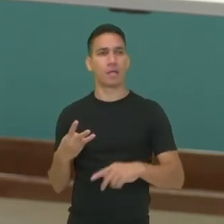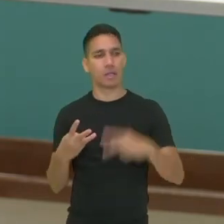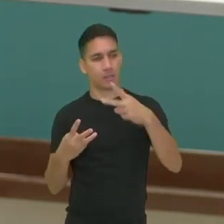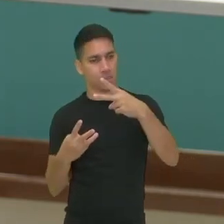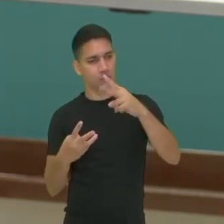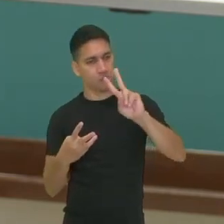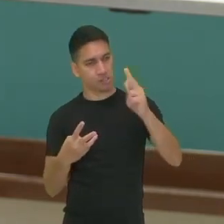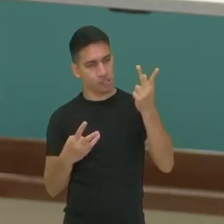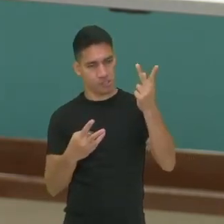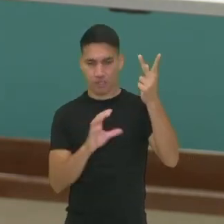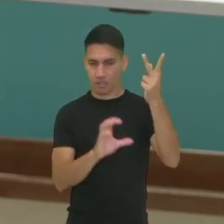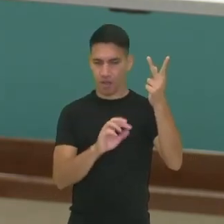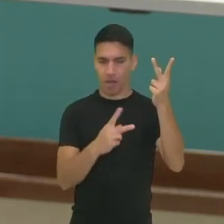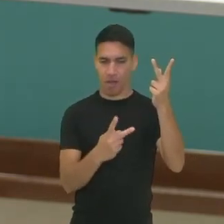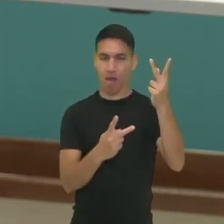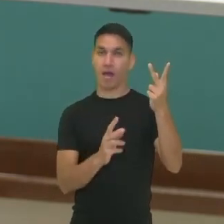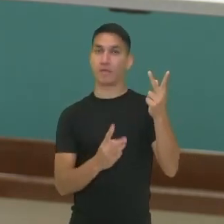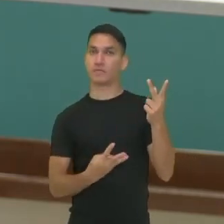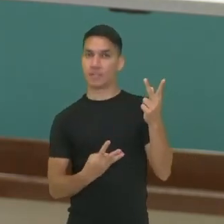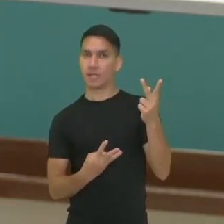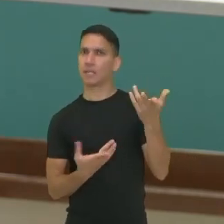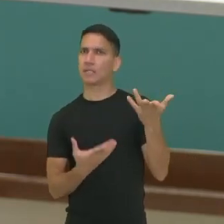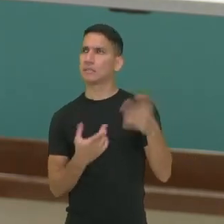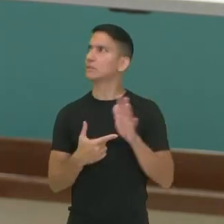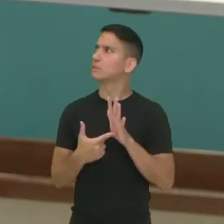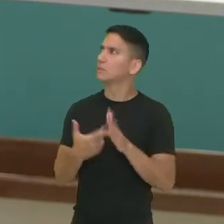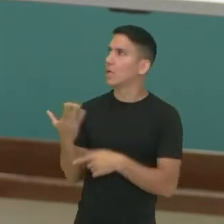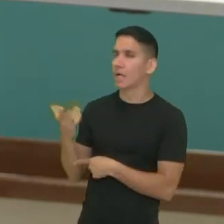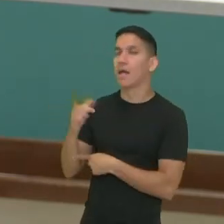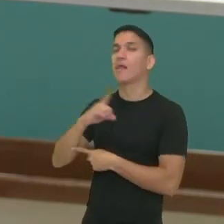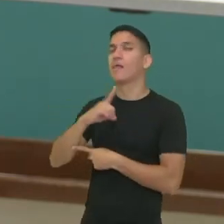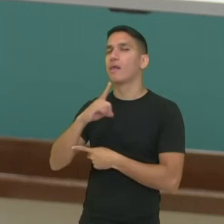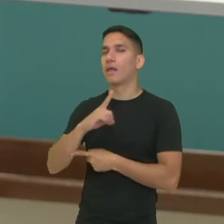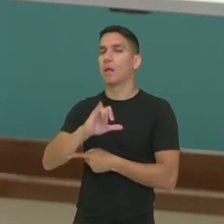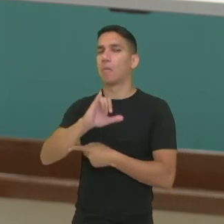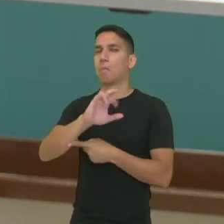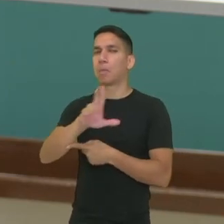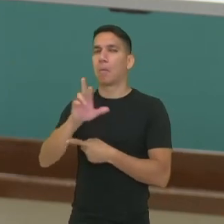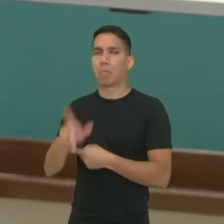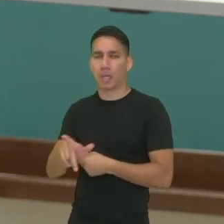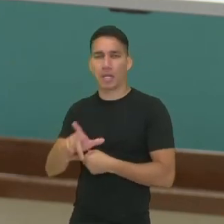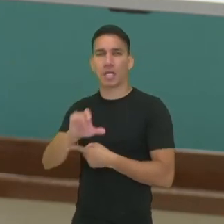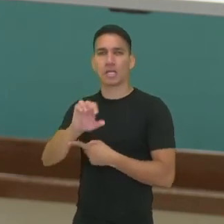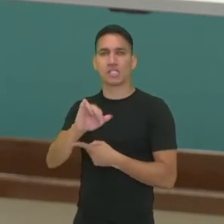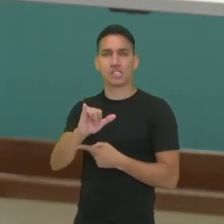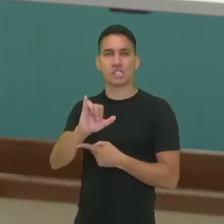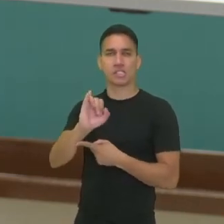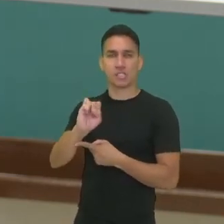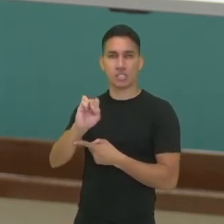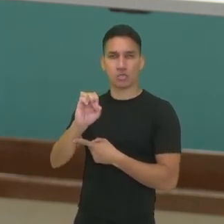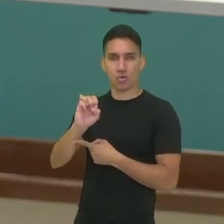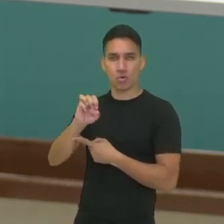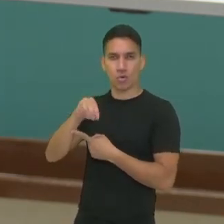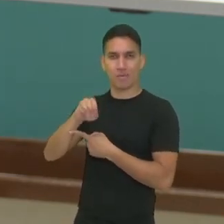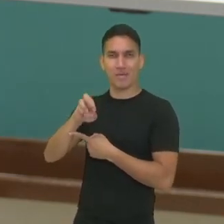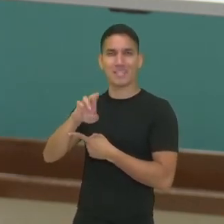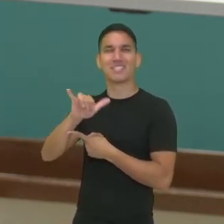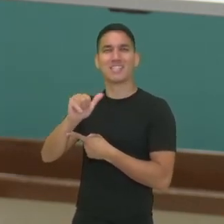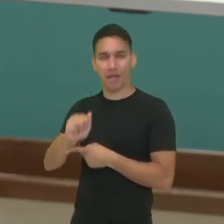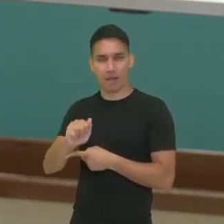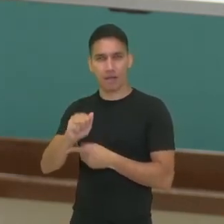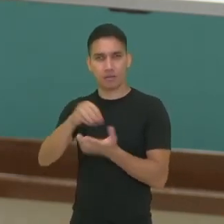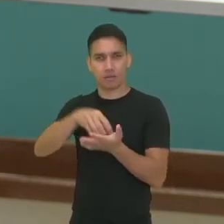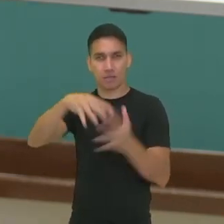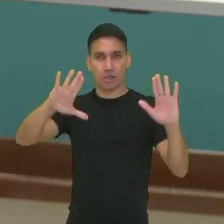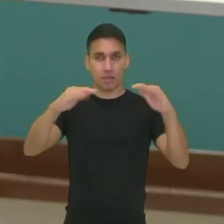CH3. Aqui nós temos, então, isomeria geométrica cis e trans.